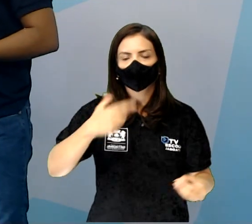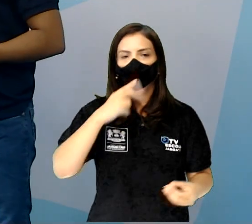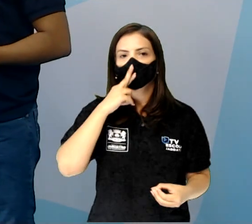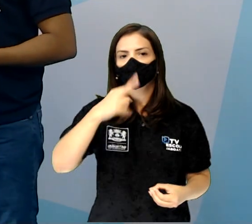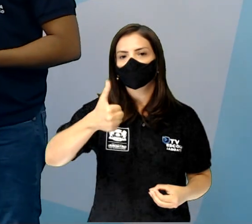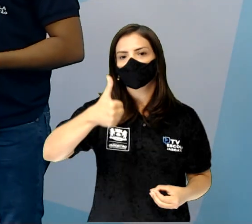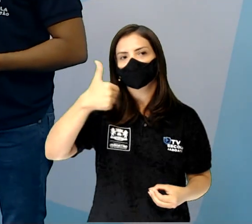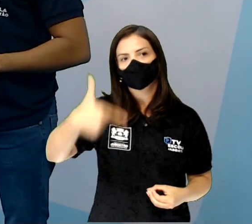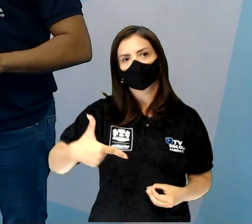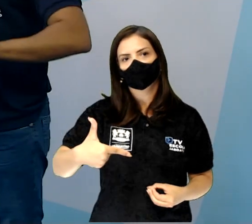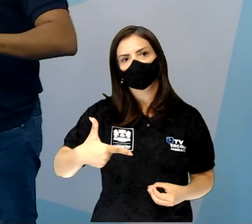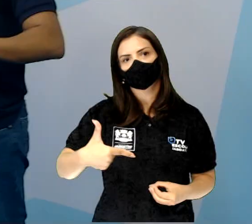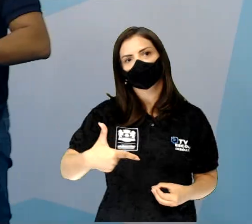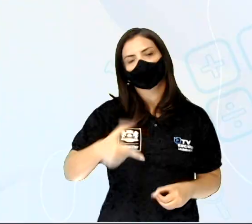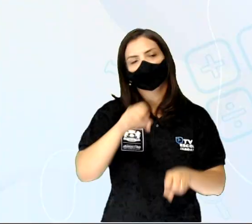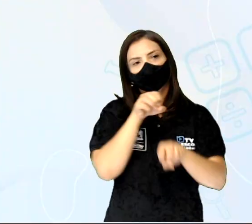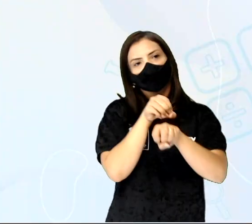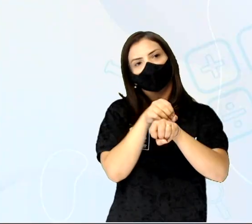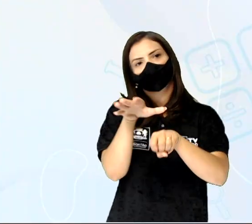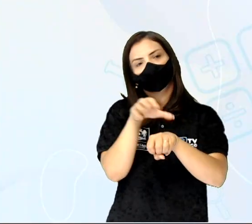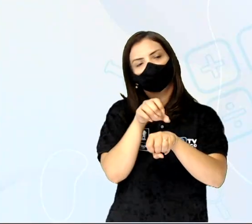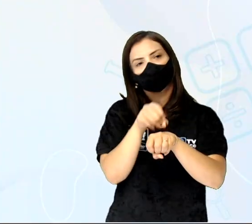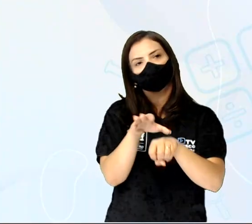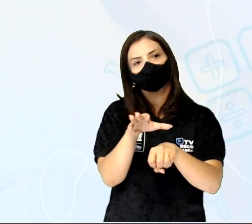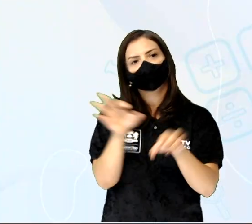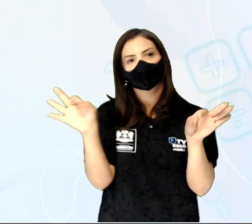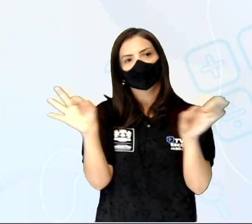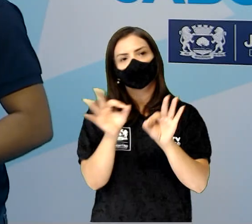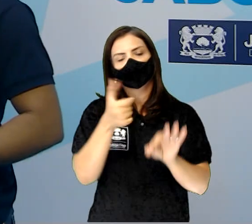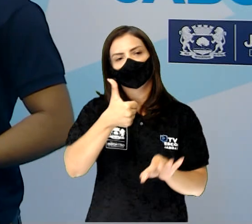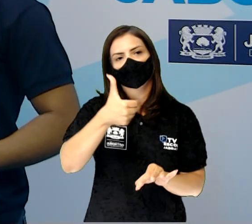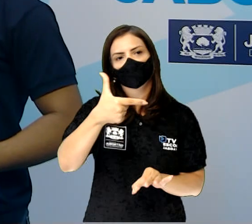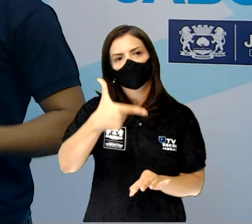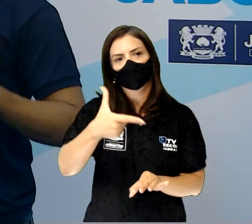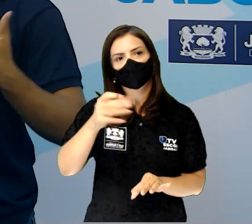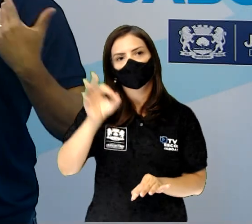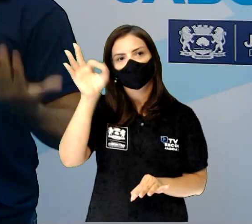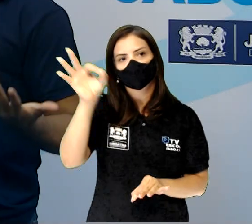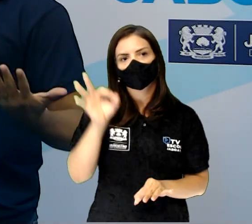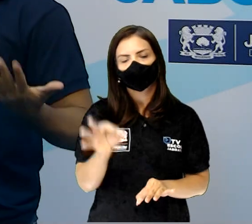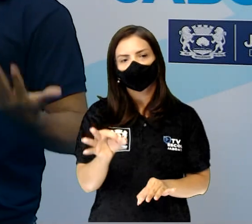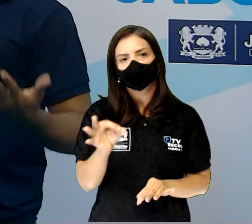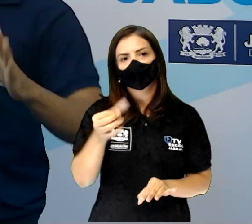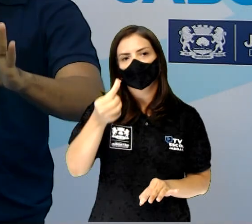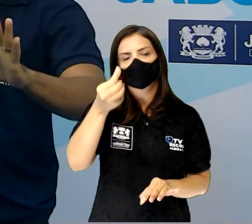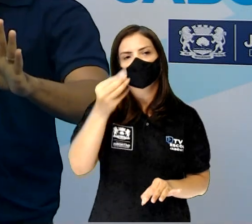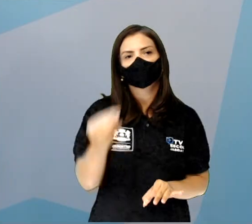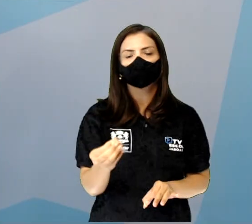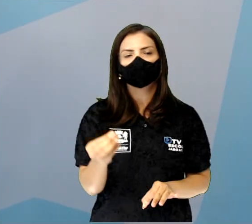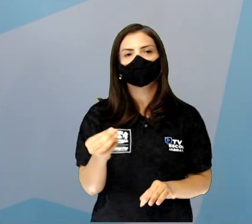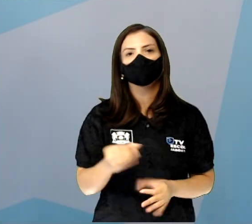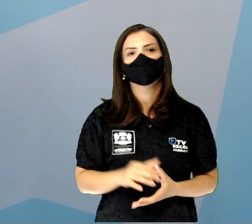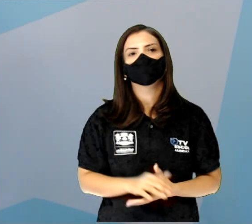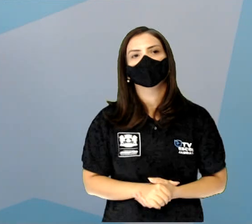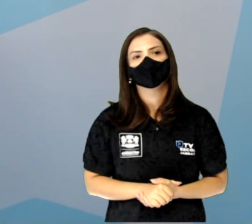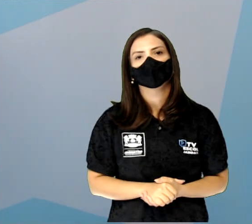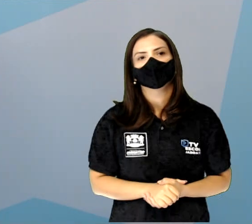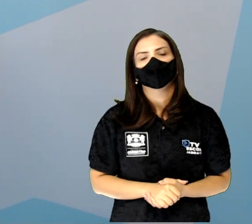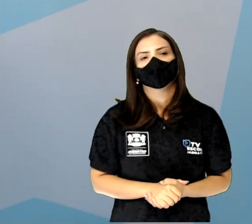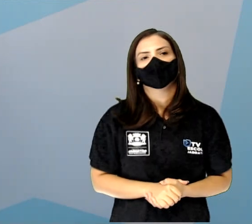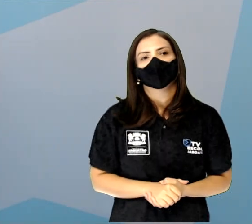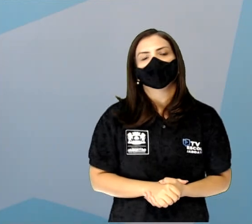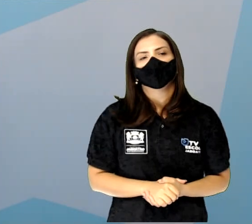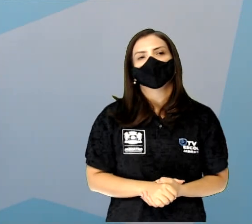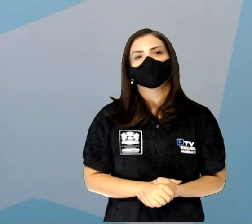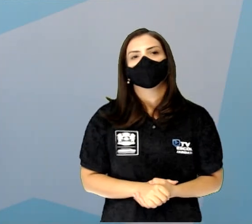Qual é o bizuzinho, gente? Um bizu bem simples aqui, ó. 20% de 60. Uma forma de você fazer isso é a seguinte, e é massa. Quando